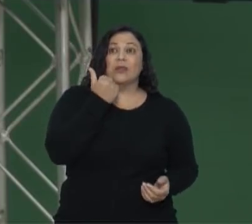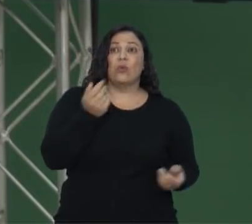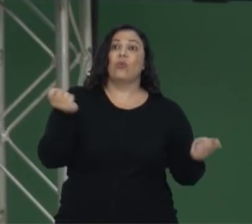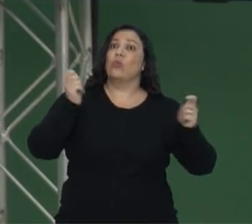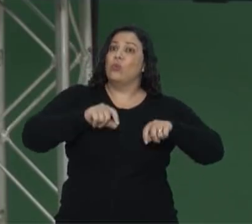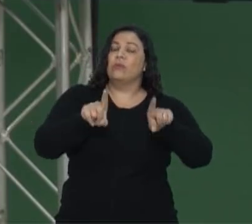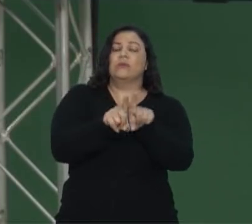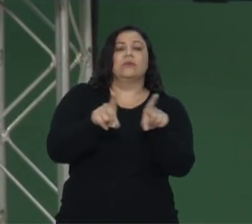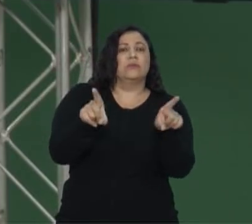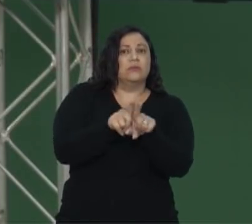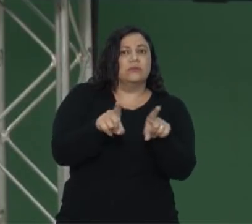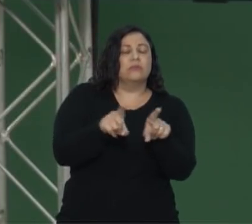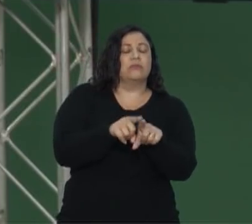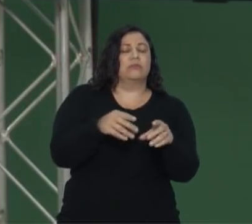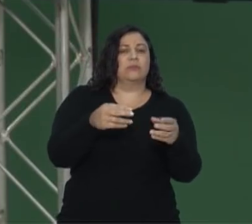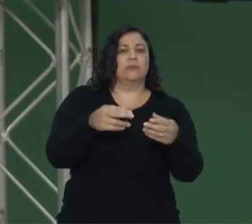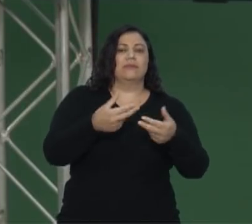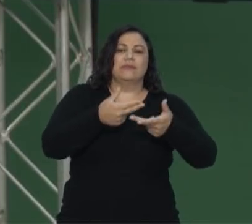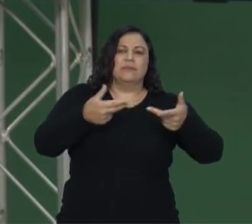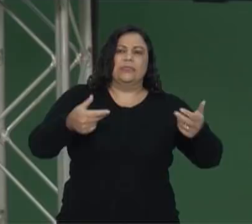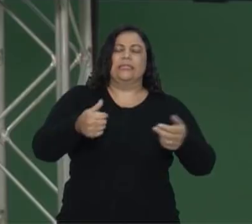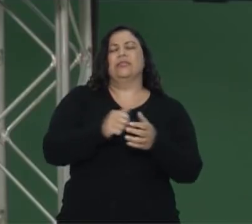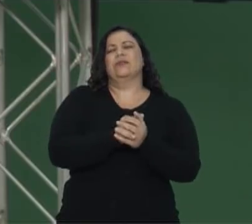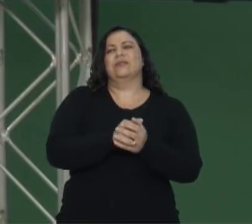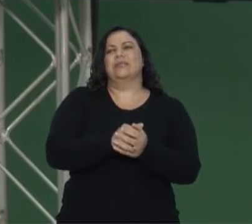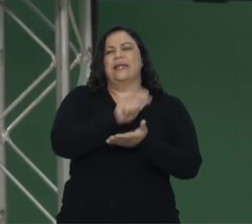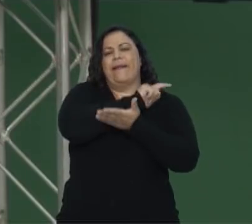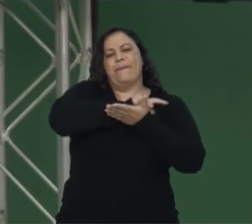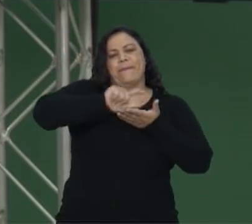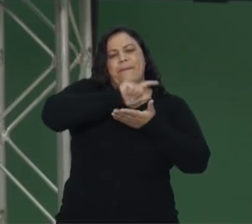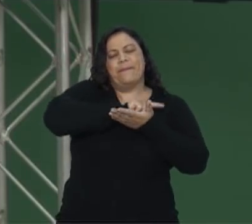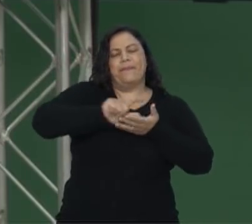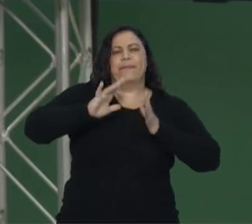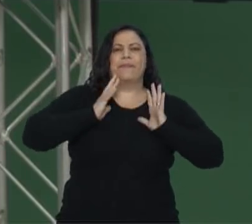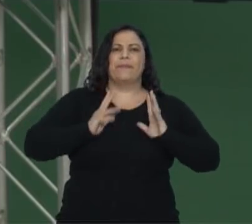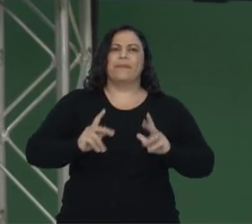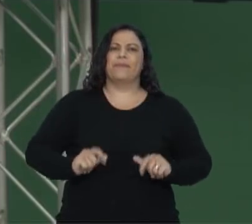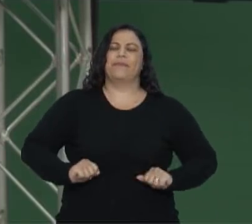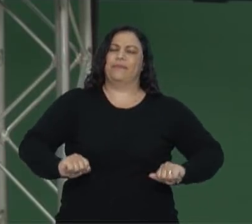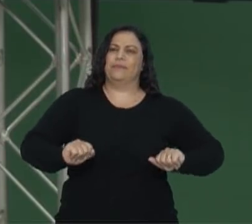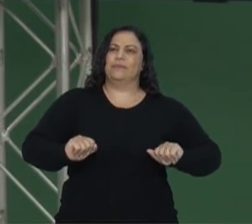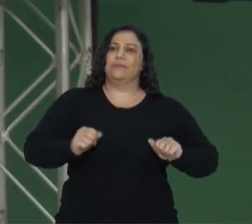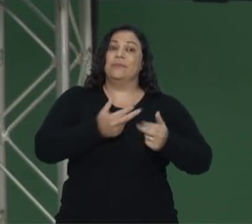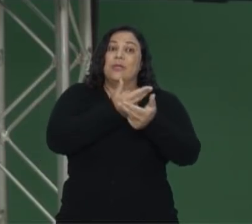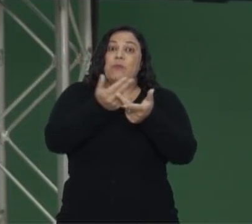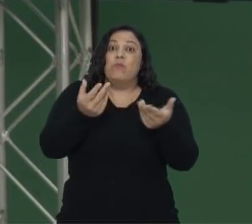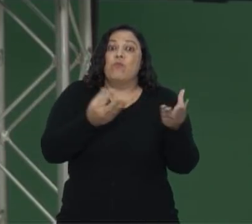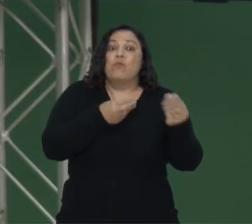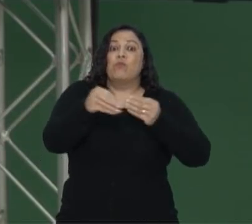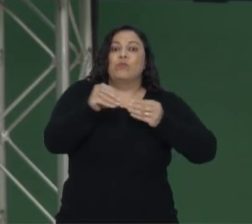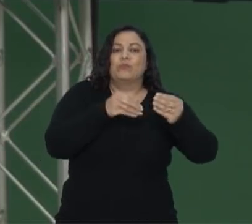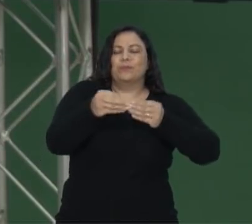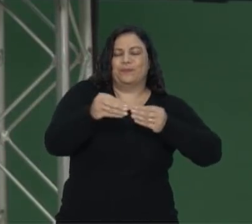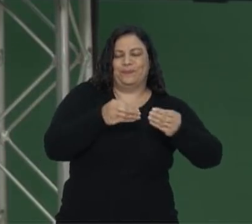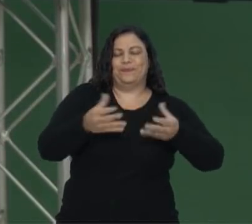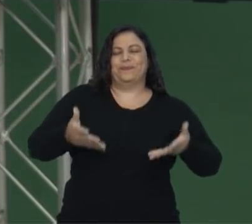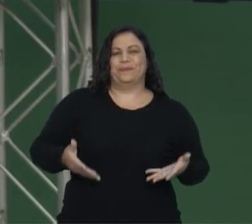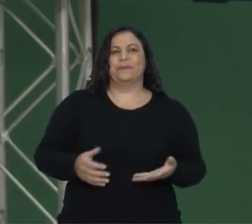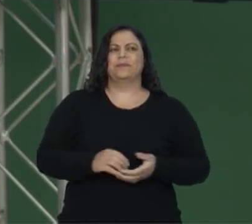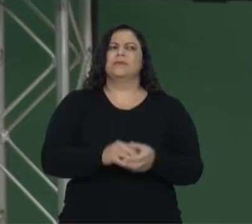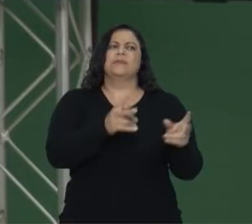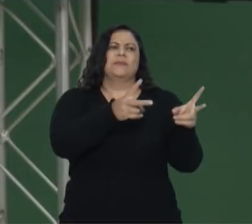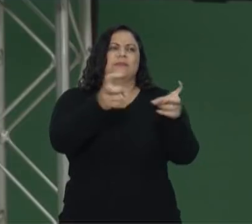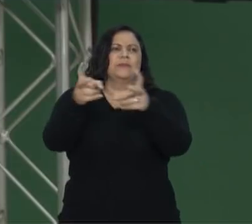recipientes plásticos, os produtos de higiene, de limpeza, muito plástico nós utilizamos. Percebam